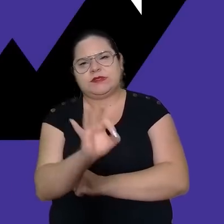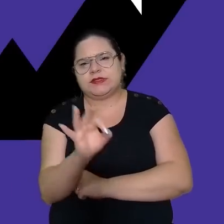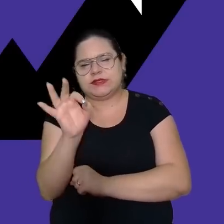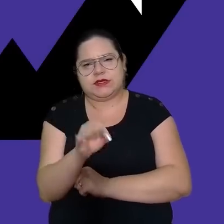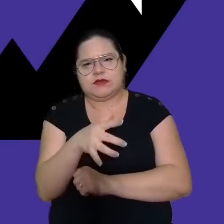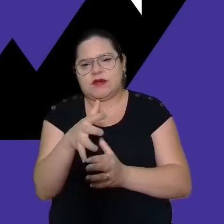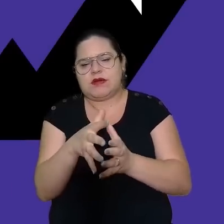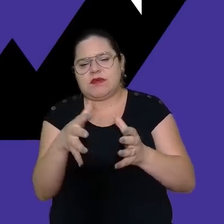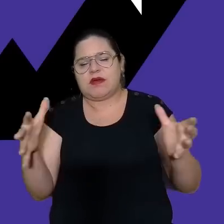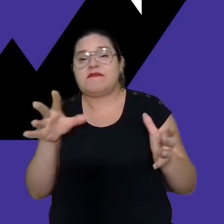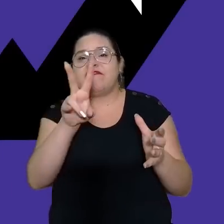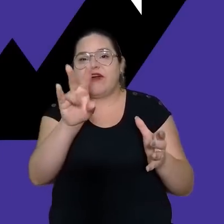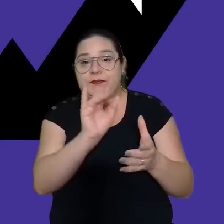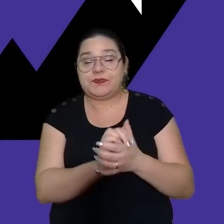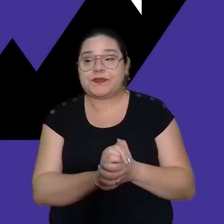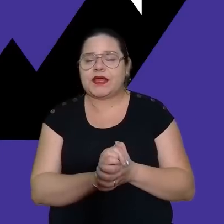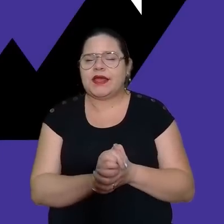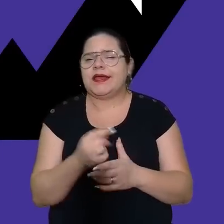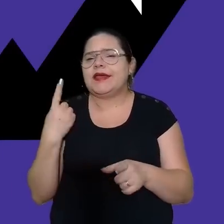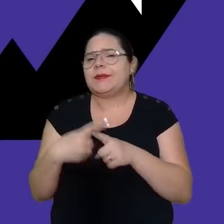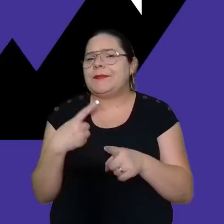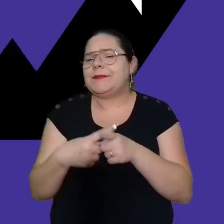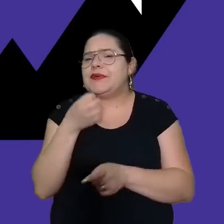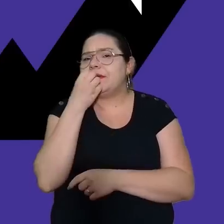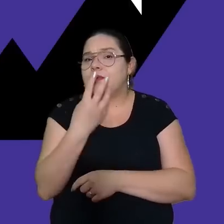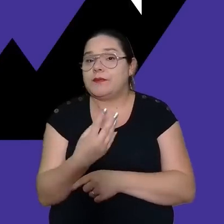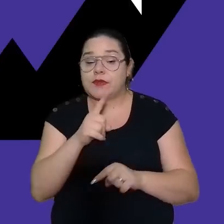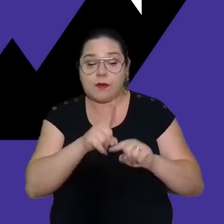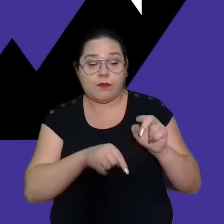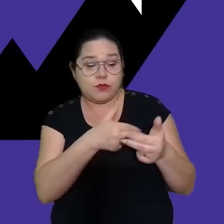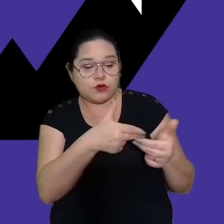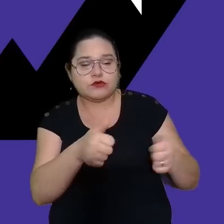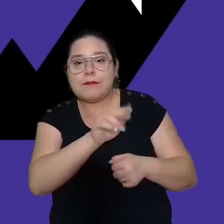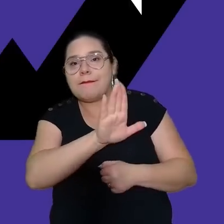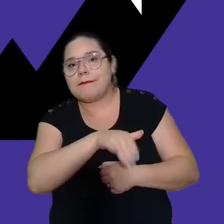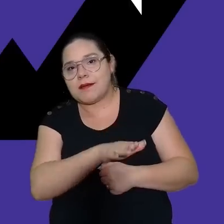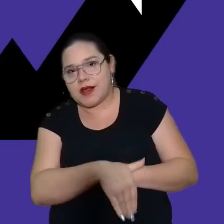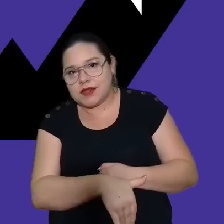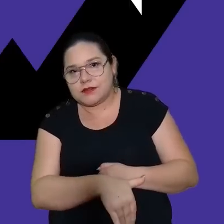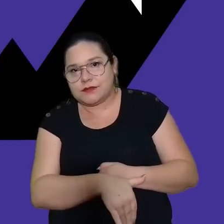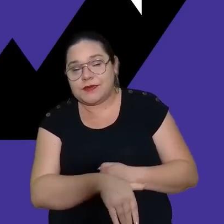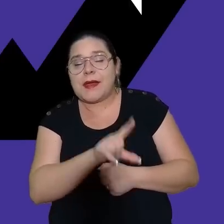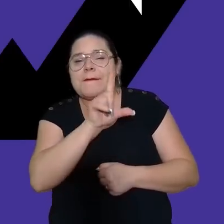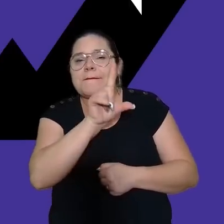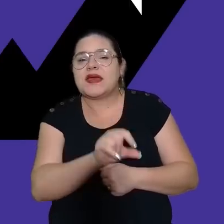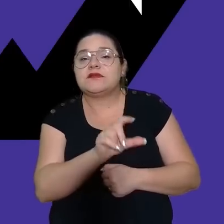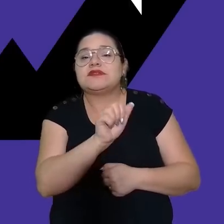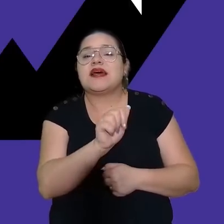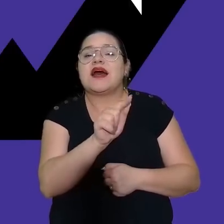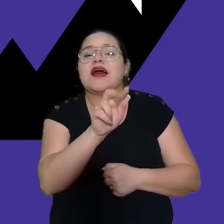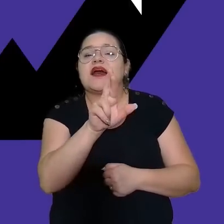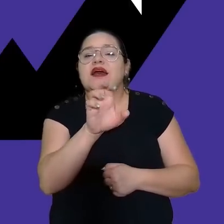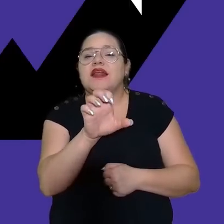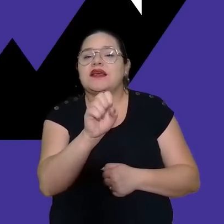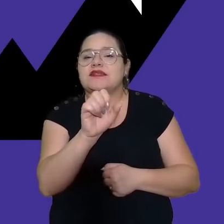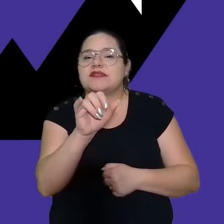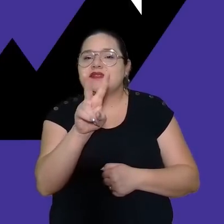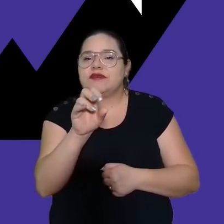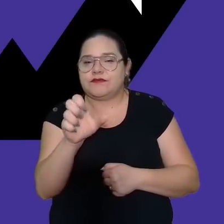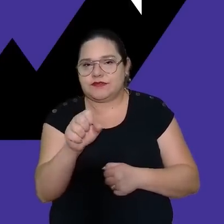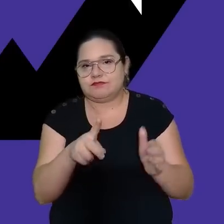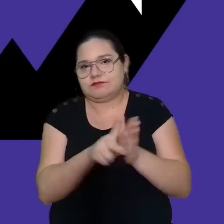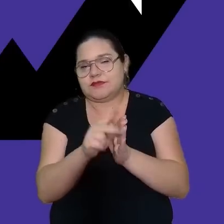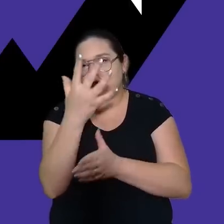E por que é bom? Porque são produtos que são mais baratos, são menos agressivos à natureza, mas